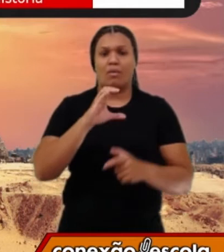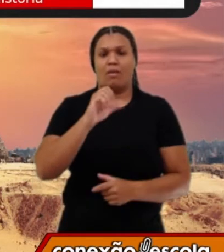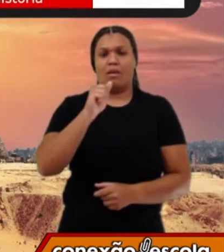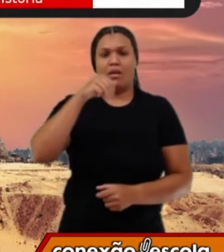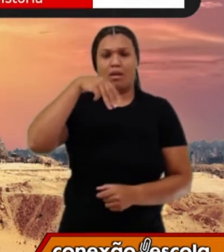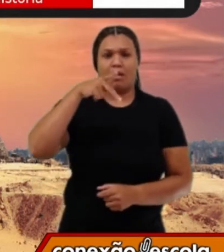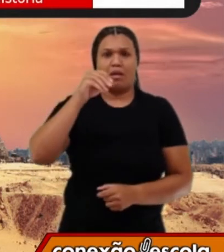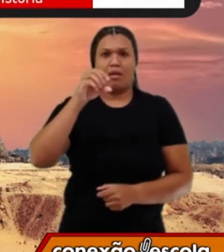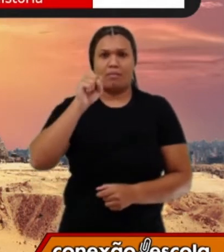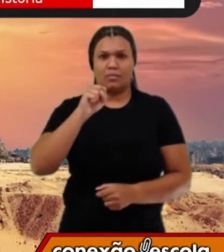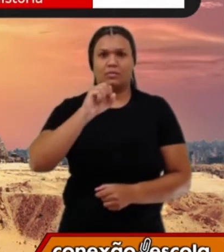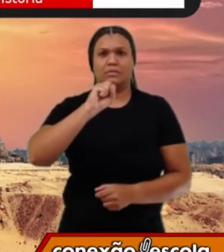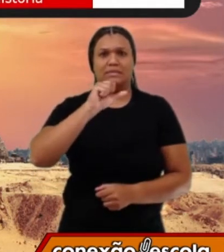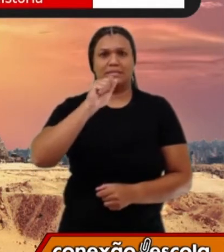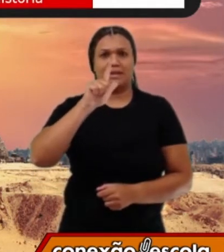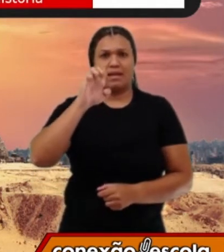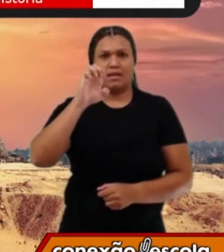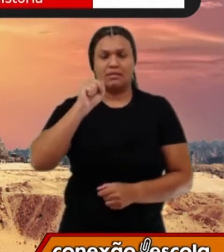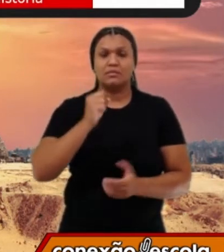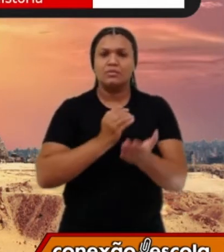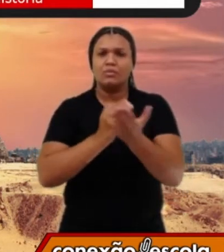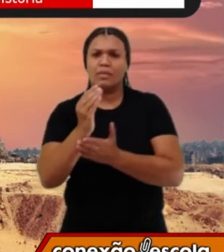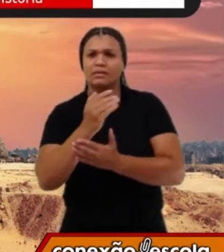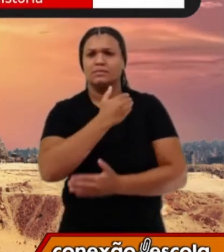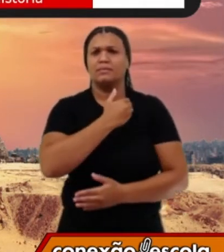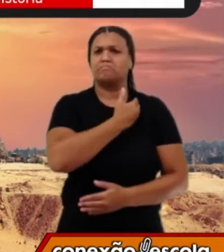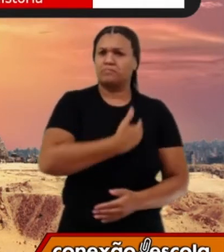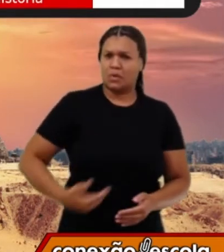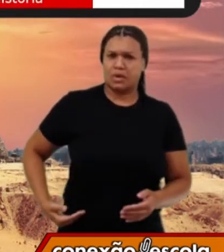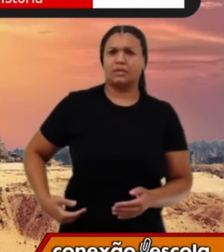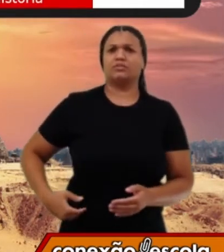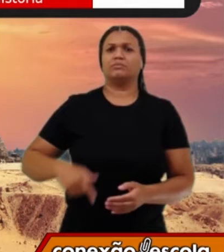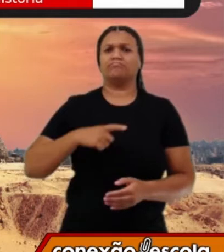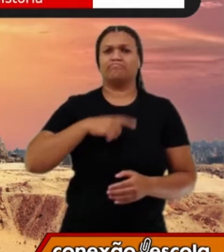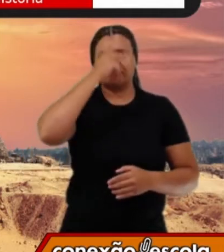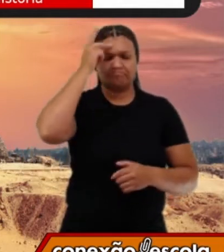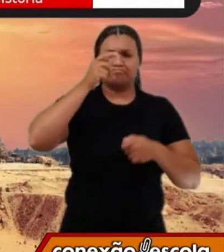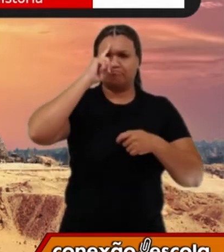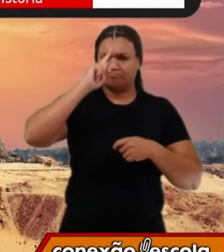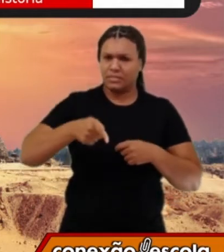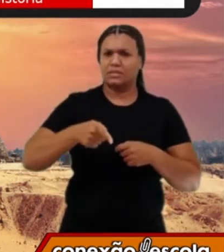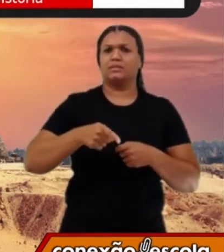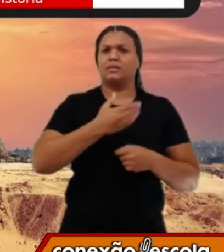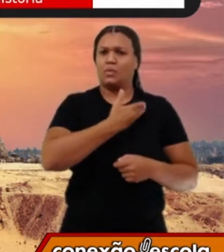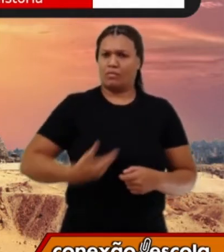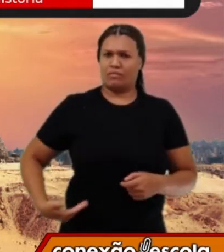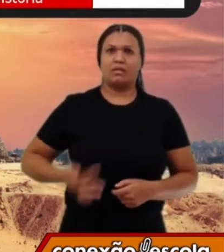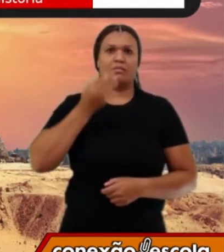política dos governadores. E a política dos governadores ela tem certas características onde o governo federal ele